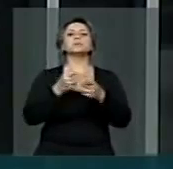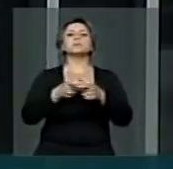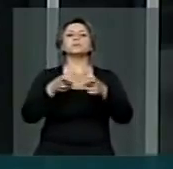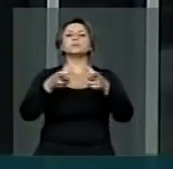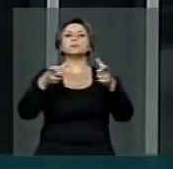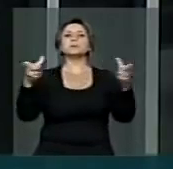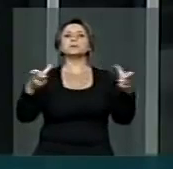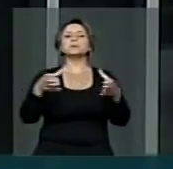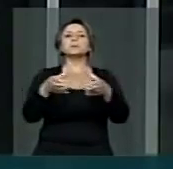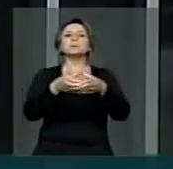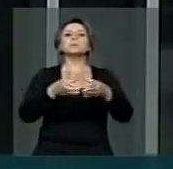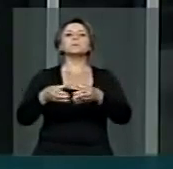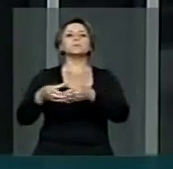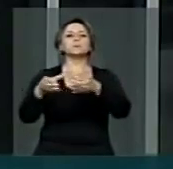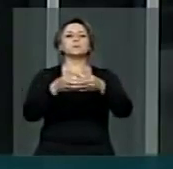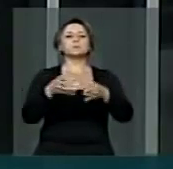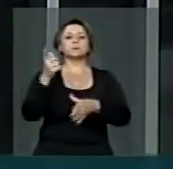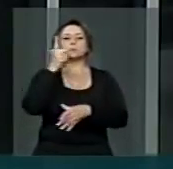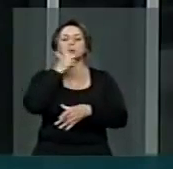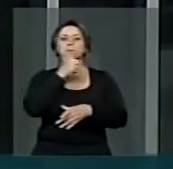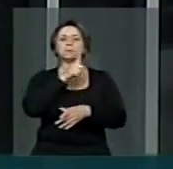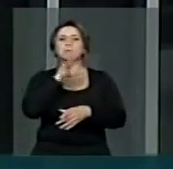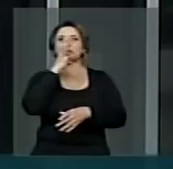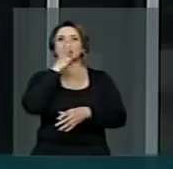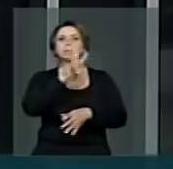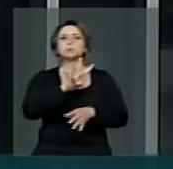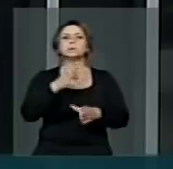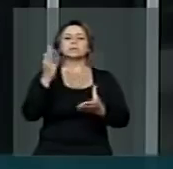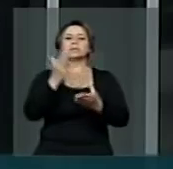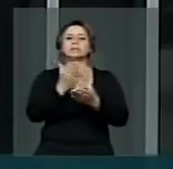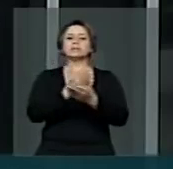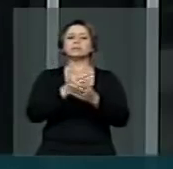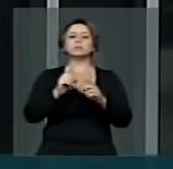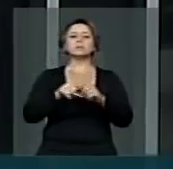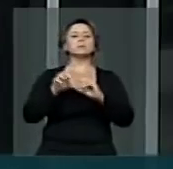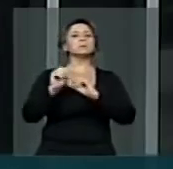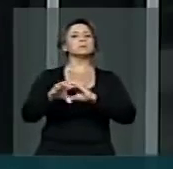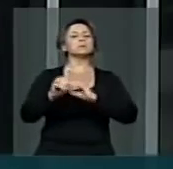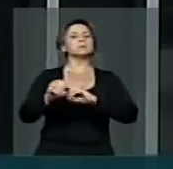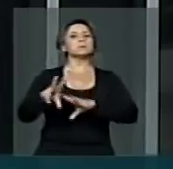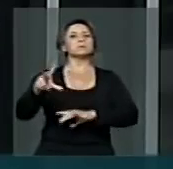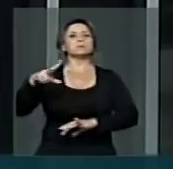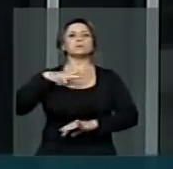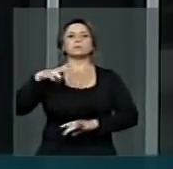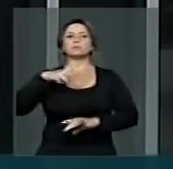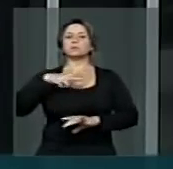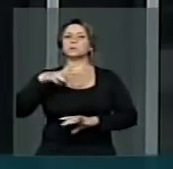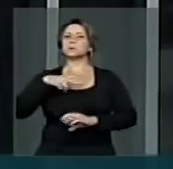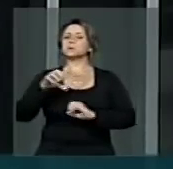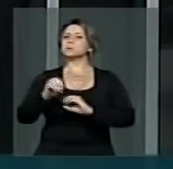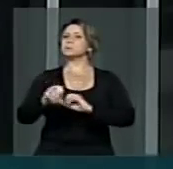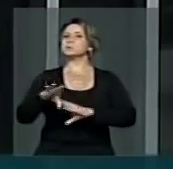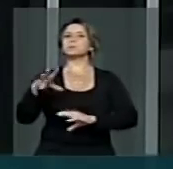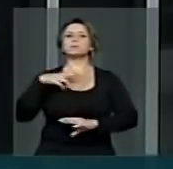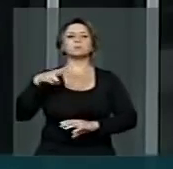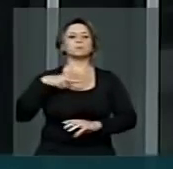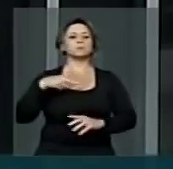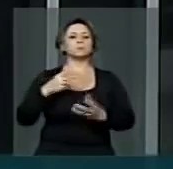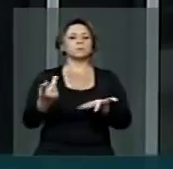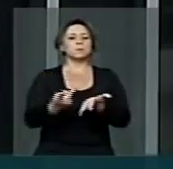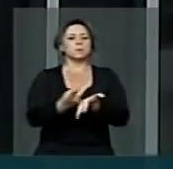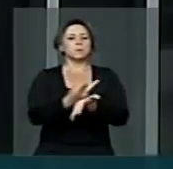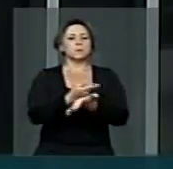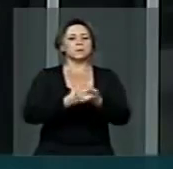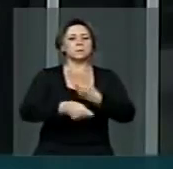do conglomerado para condenar liminarmente o negócio do ensino privado ou a educação particular como